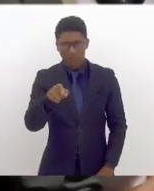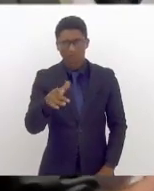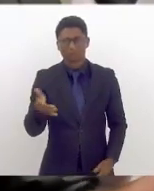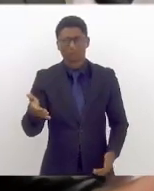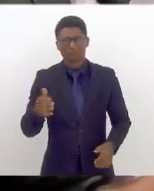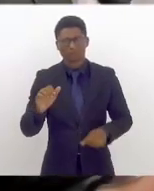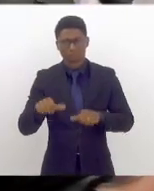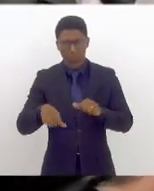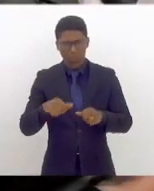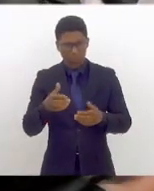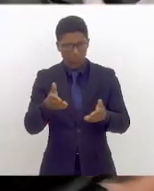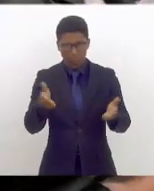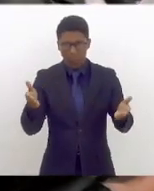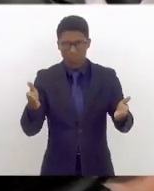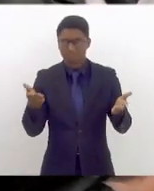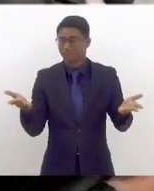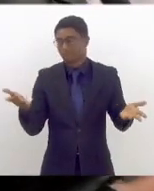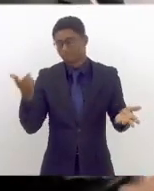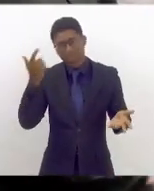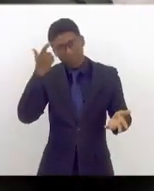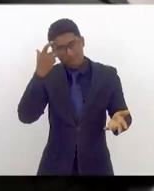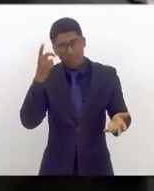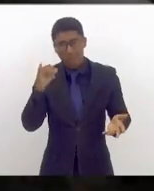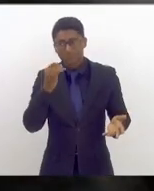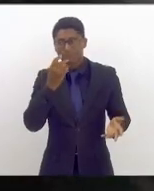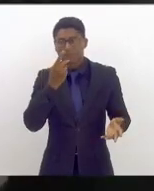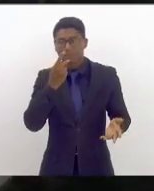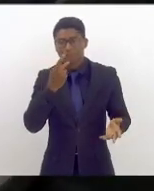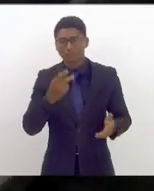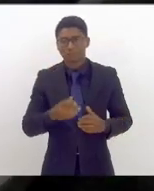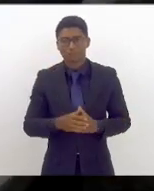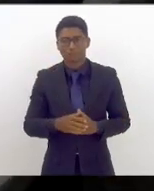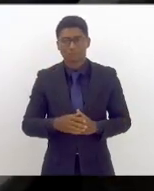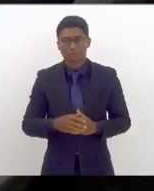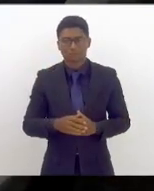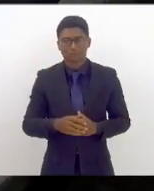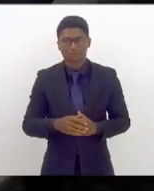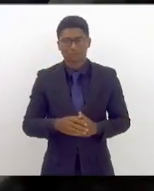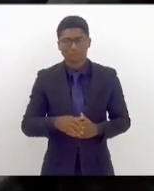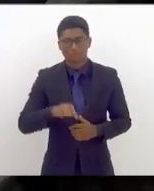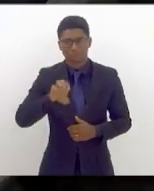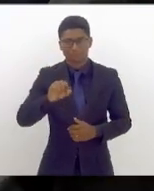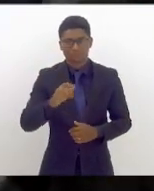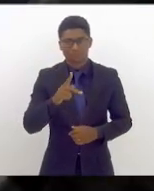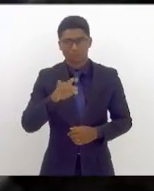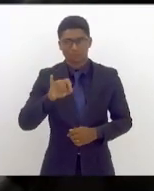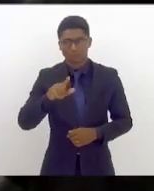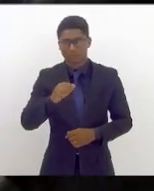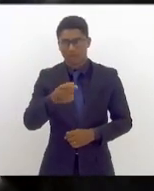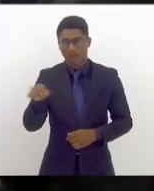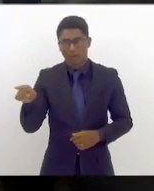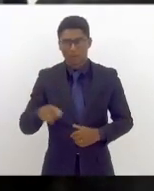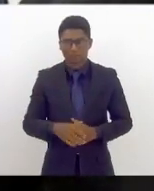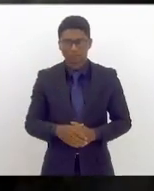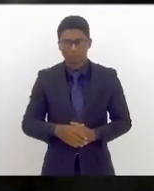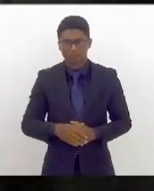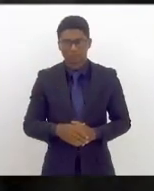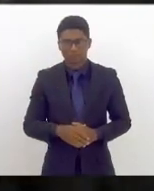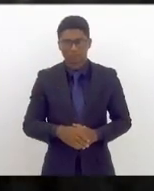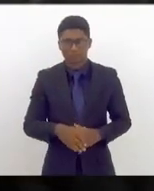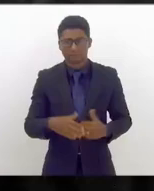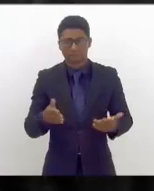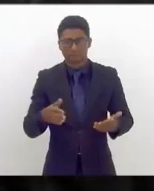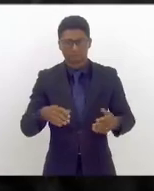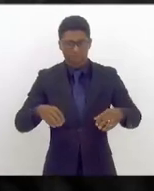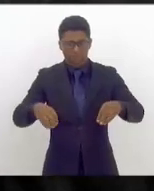então Digamos que não seja uma bulica é um Espigão e obviamente o